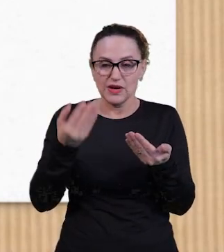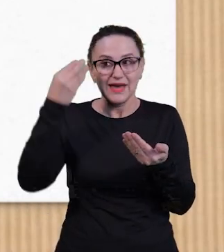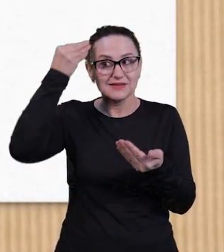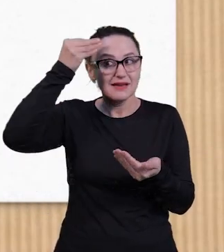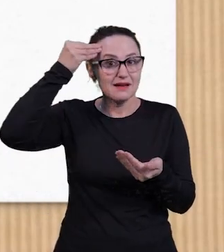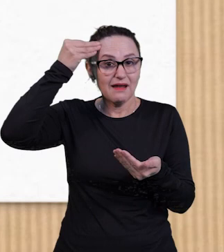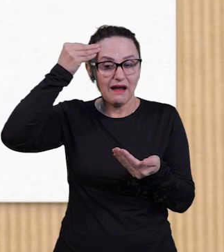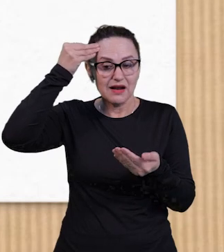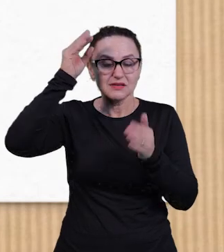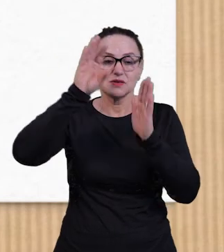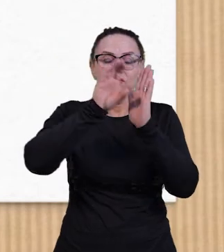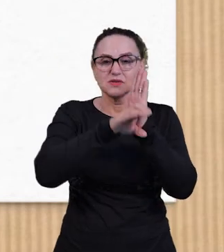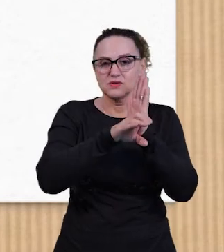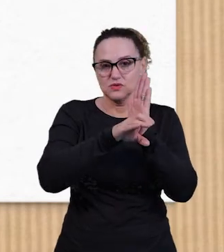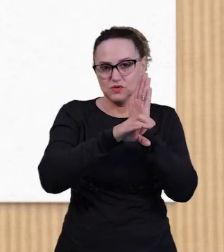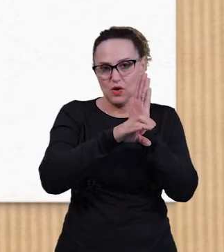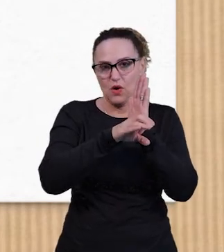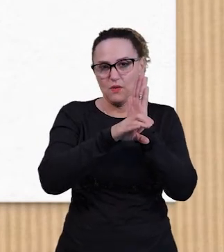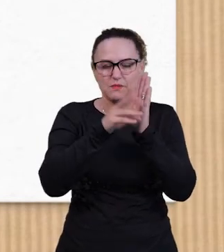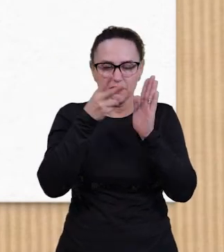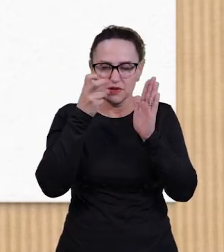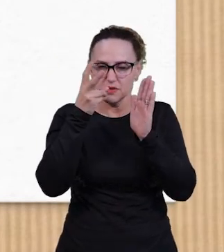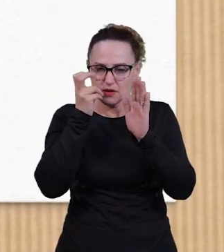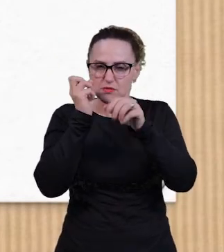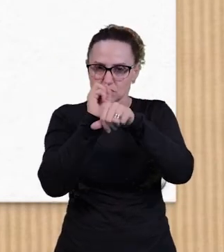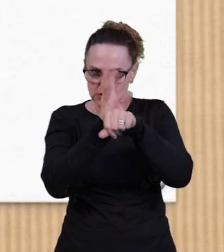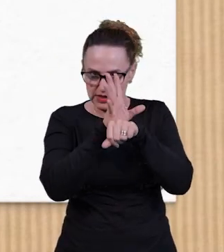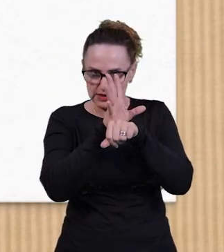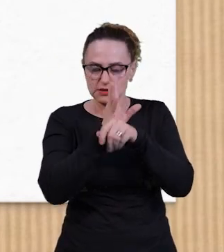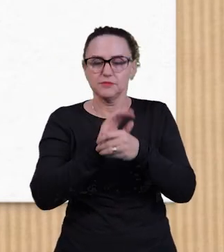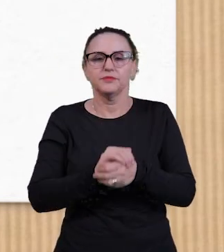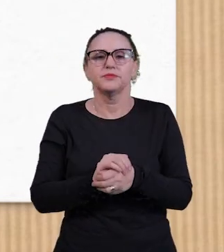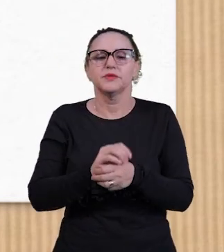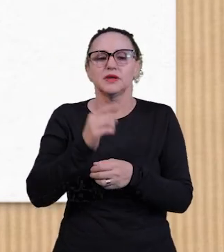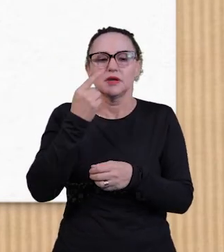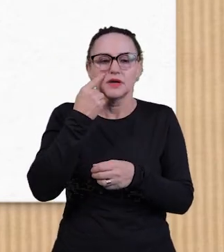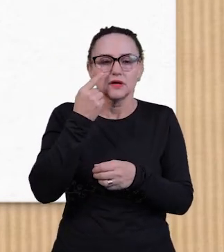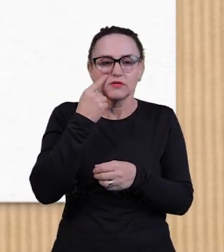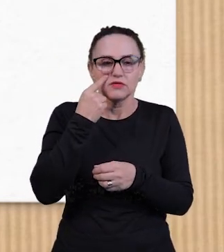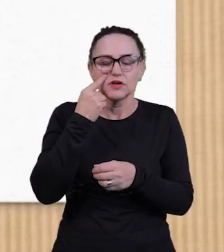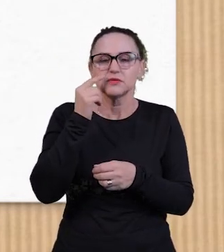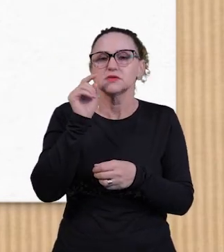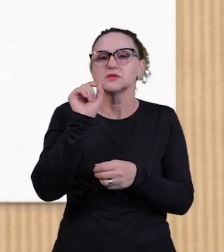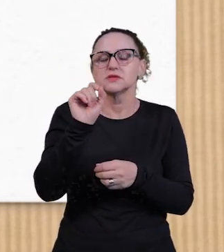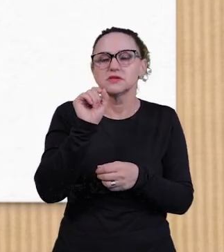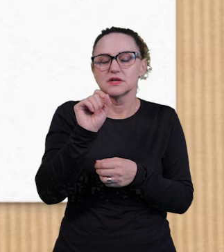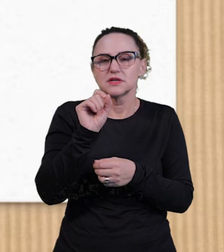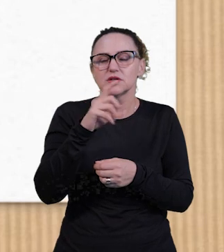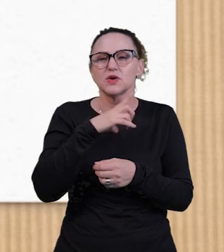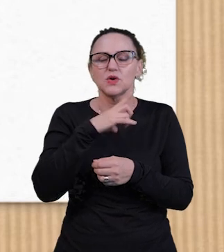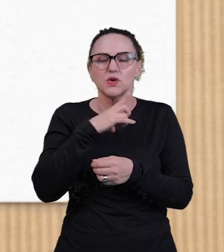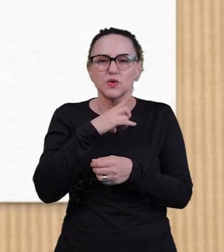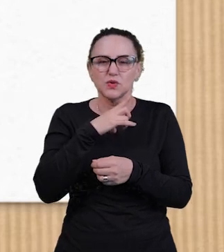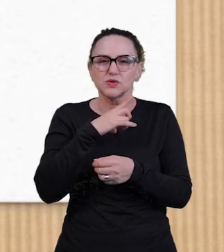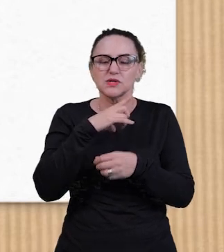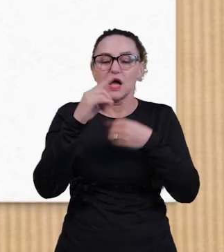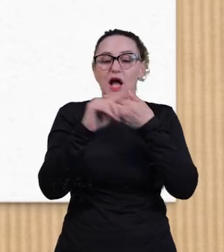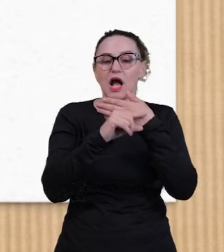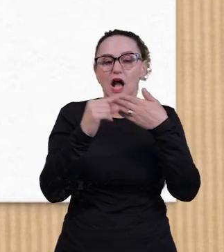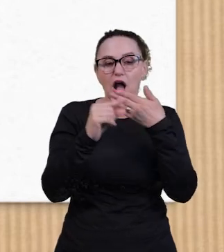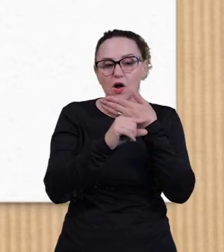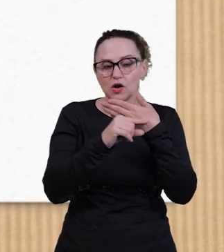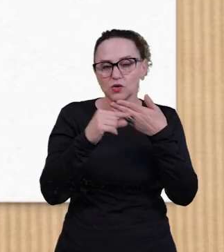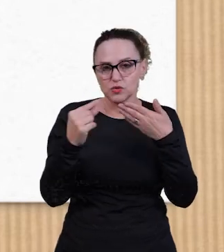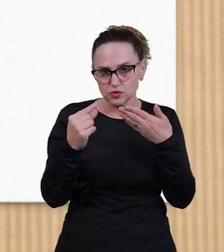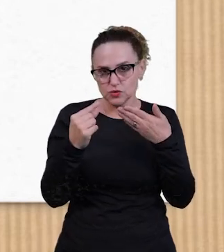textual, como está aqui no slide, buscar também informações complementares ao texto, o fato mencionado, autores